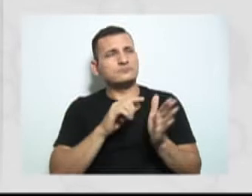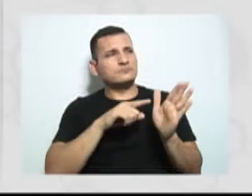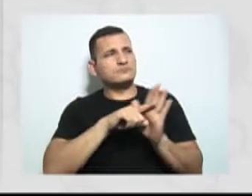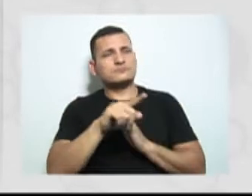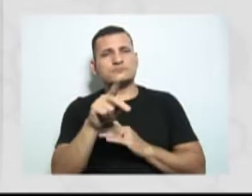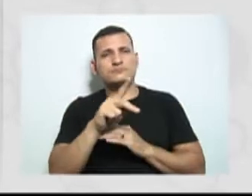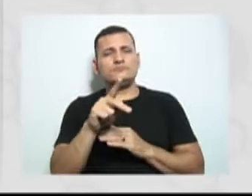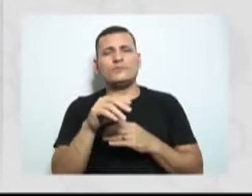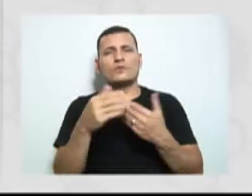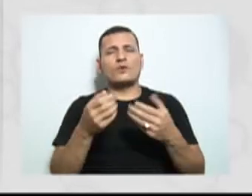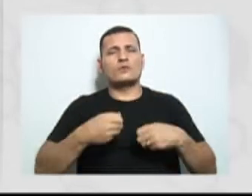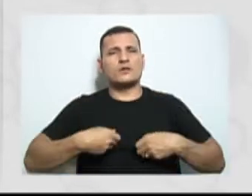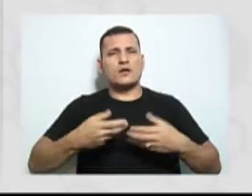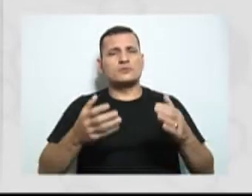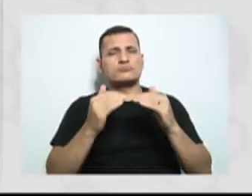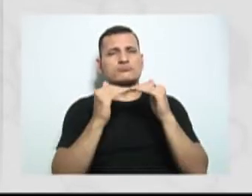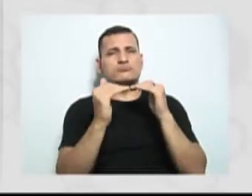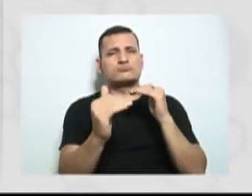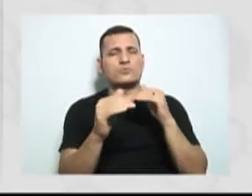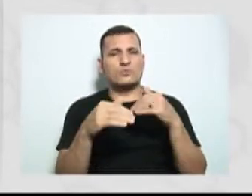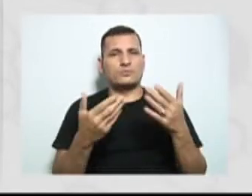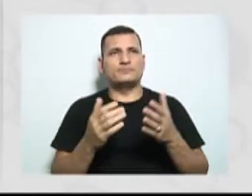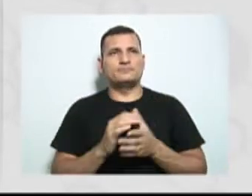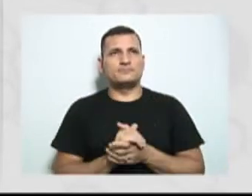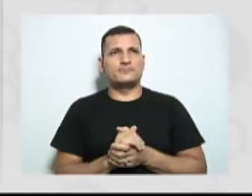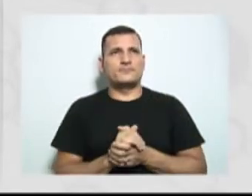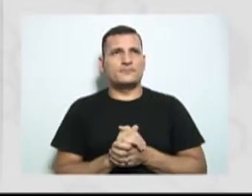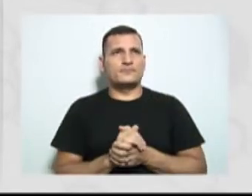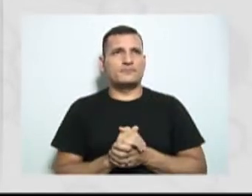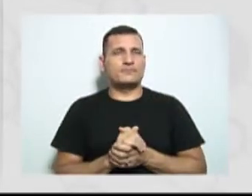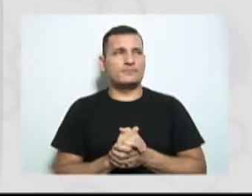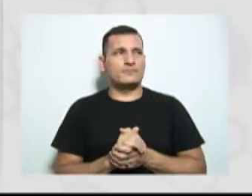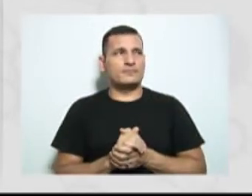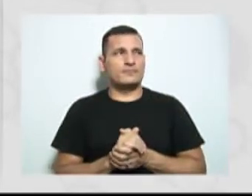iria entrar aqui? Nos custos diretos, nós vamos